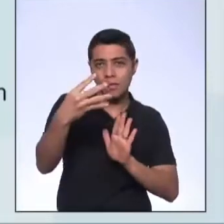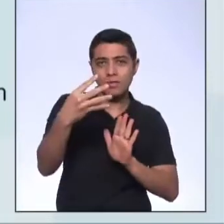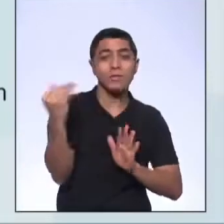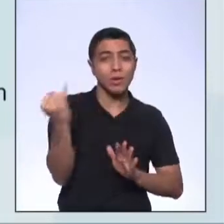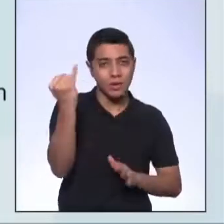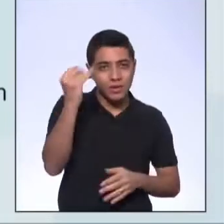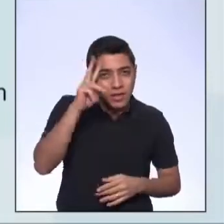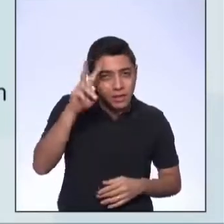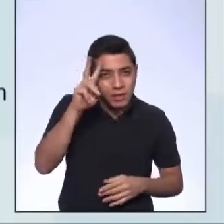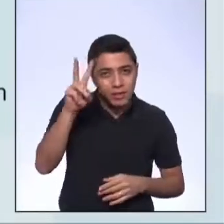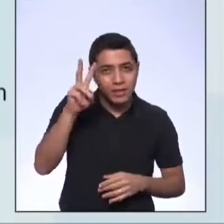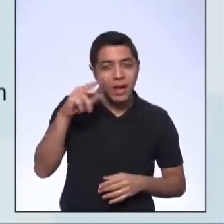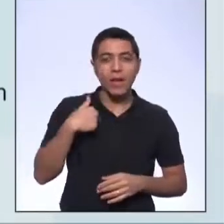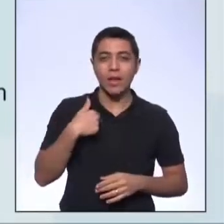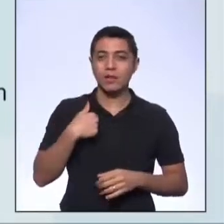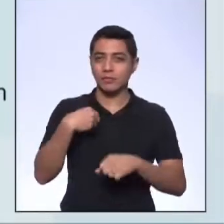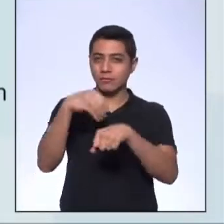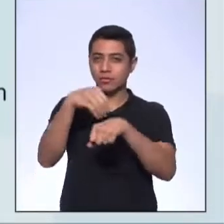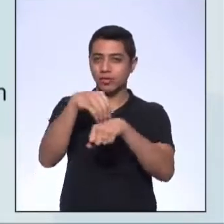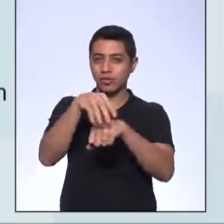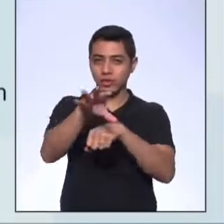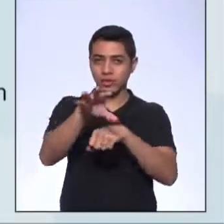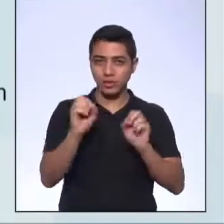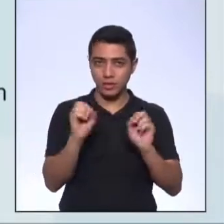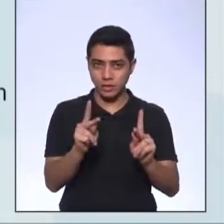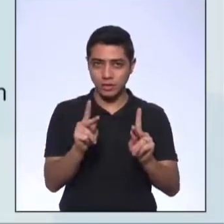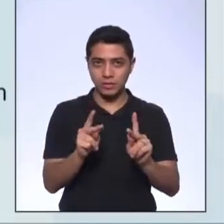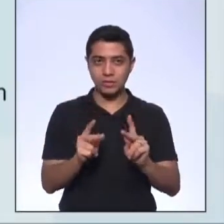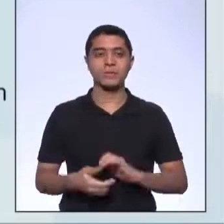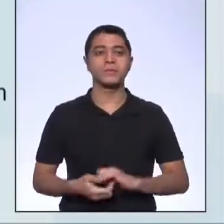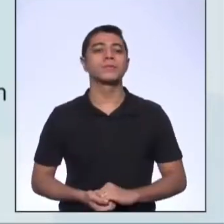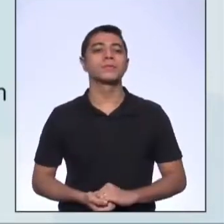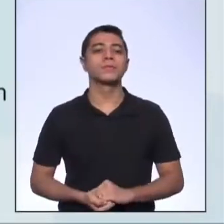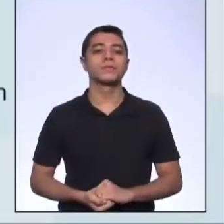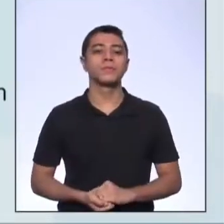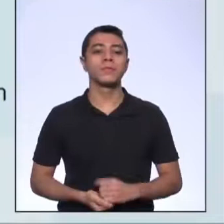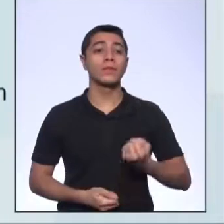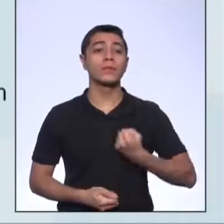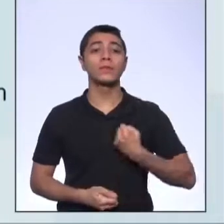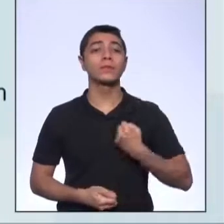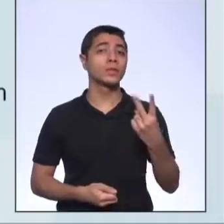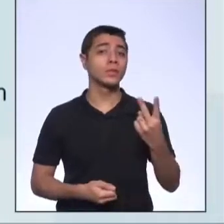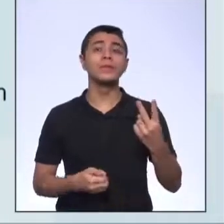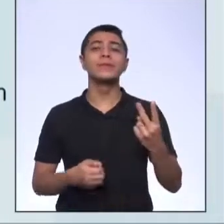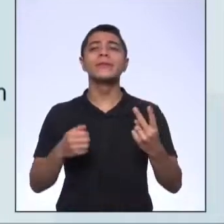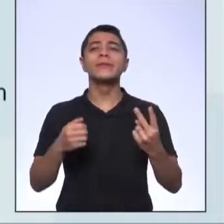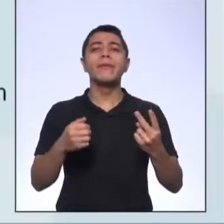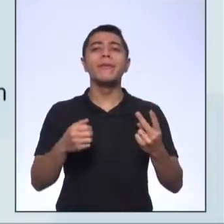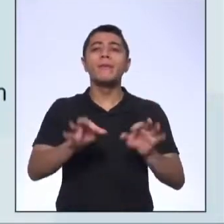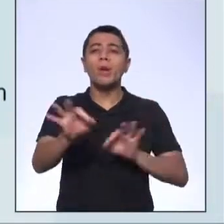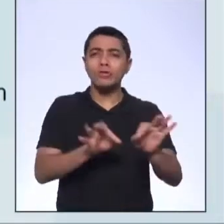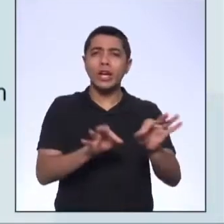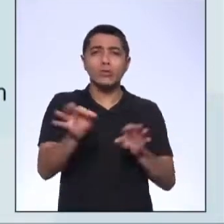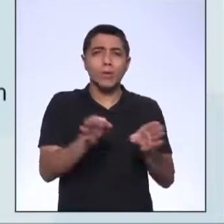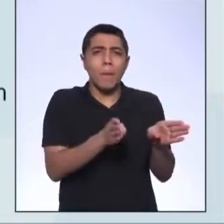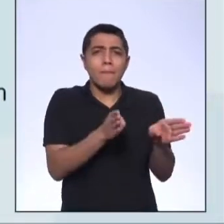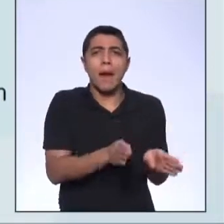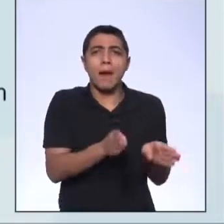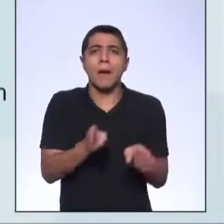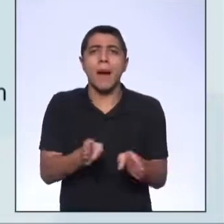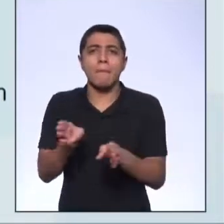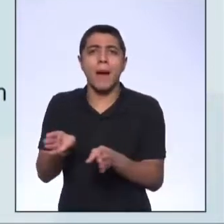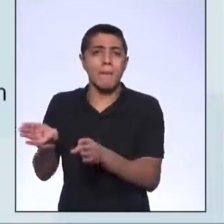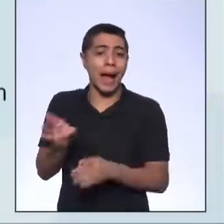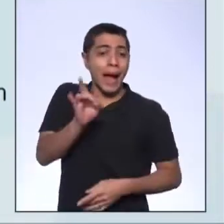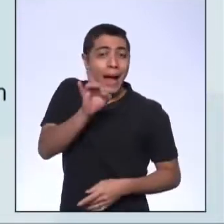para dar uma dica para você está questão tá Por quê que é importante o registro de cada etapa desse projeto lembra que eu falei gente não é tão